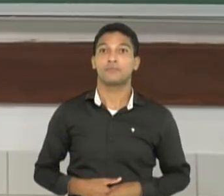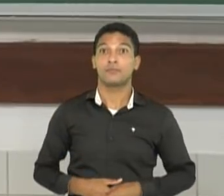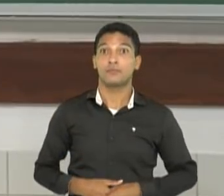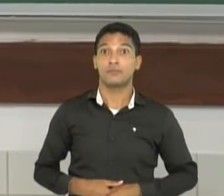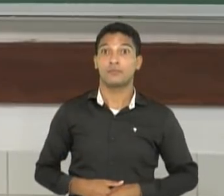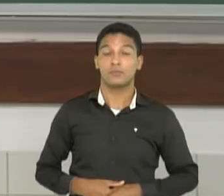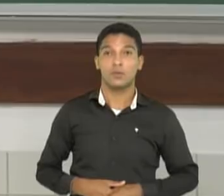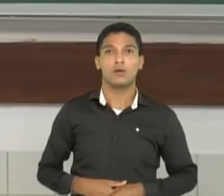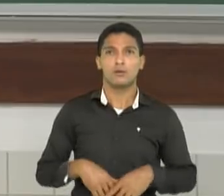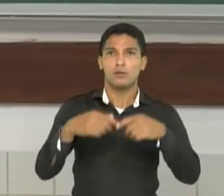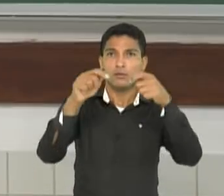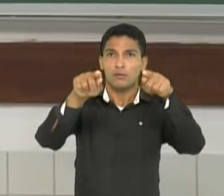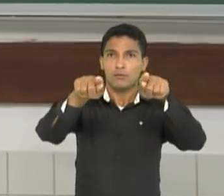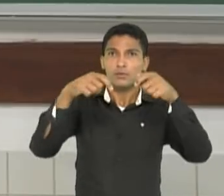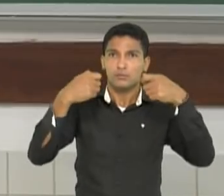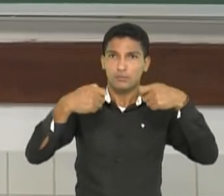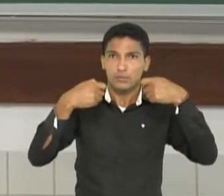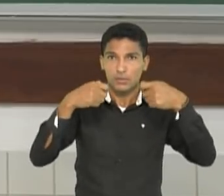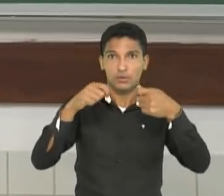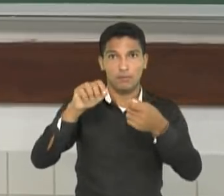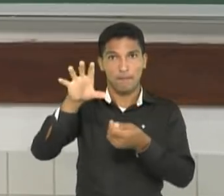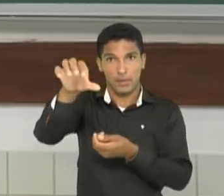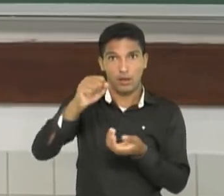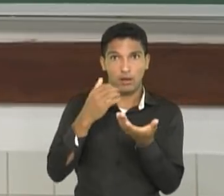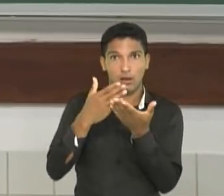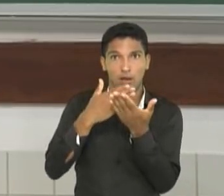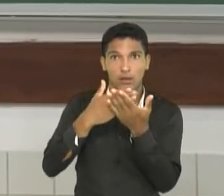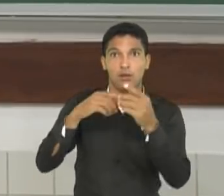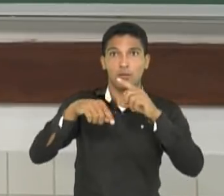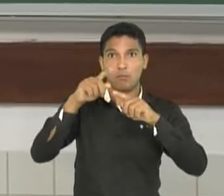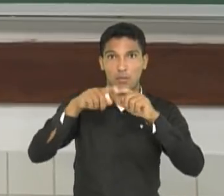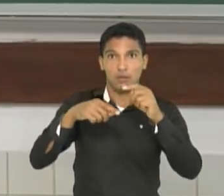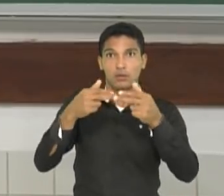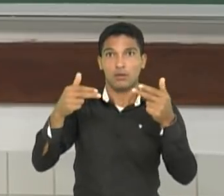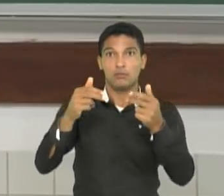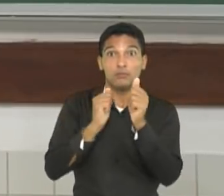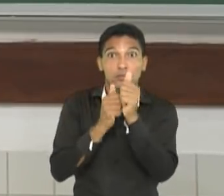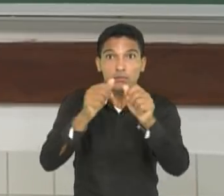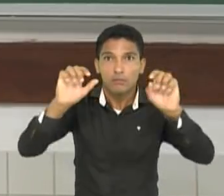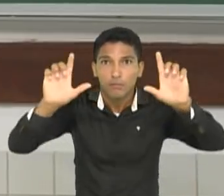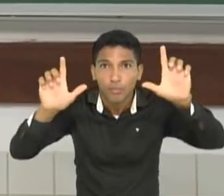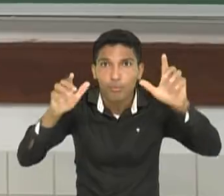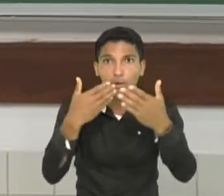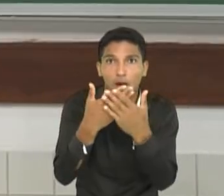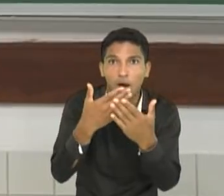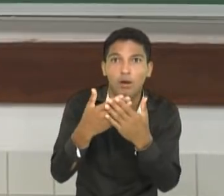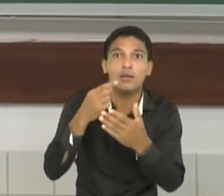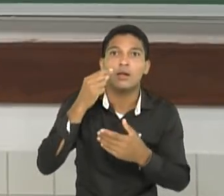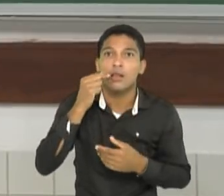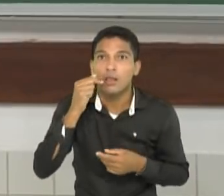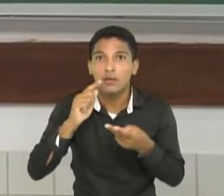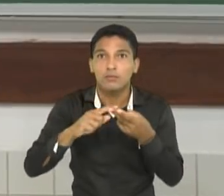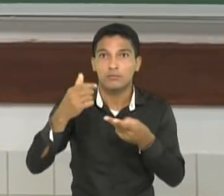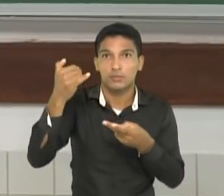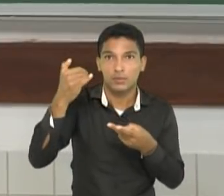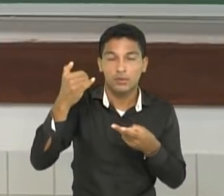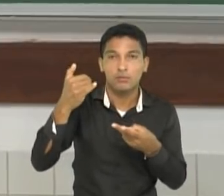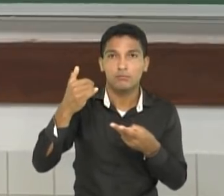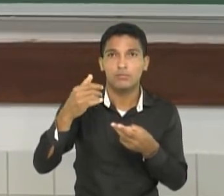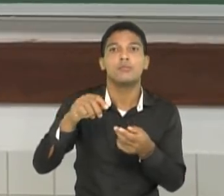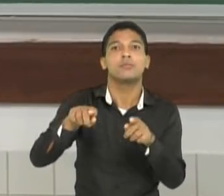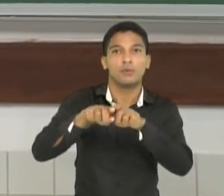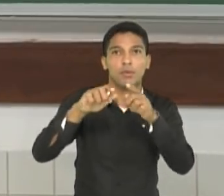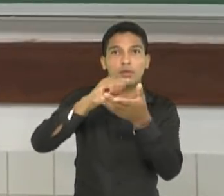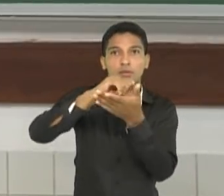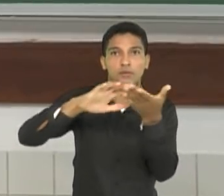lá que vocês precisam ter em mãos o material para acompanhar a aula, tenham aí lápis, caderno, caneta, enfim, para acompanhar e realizar as